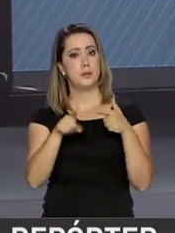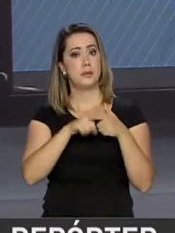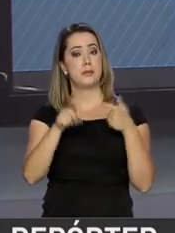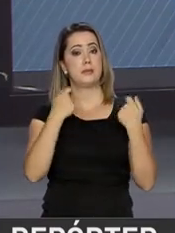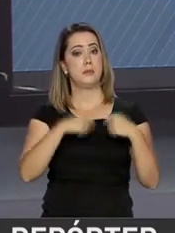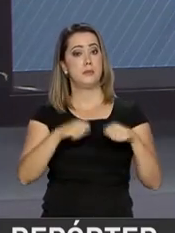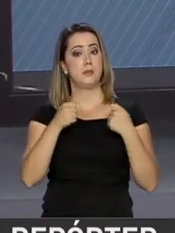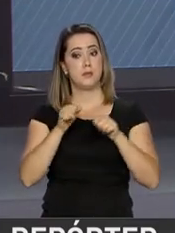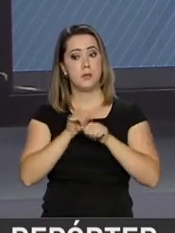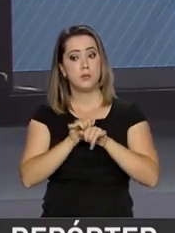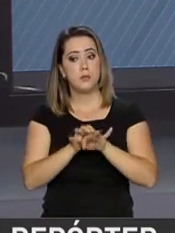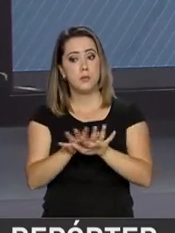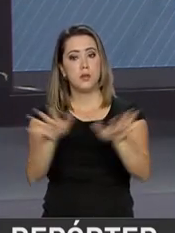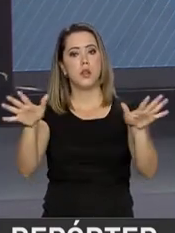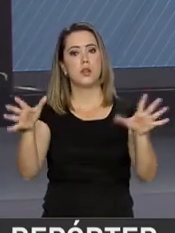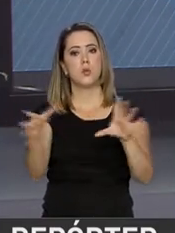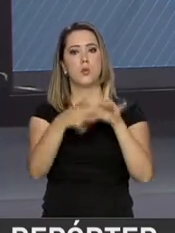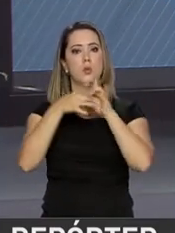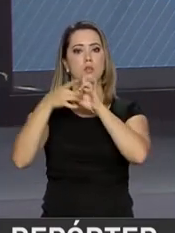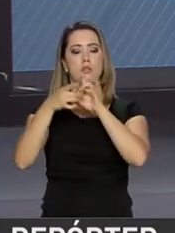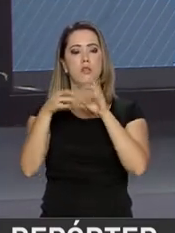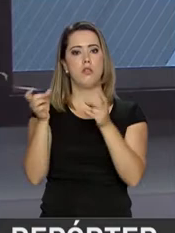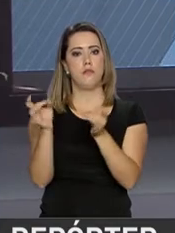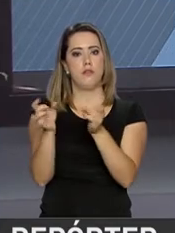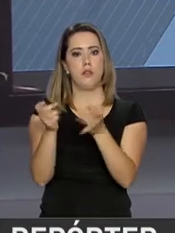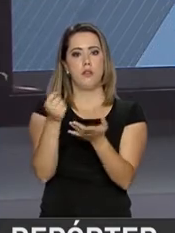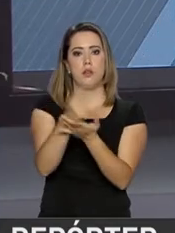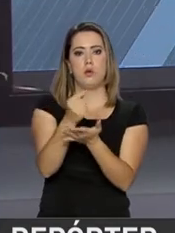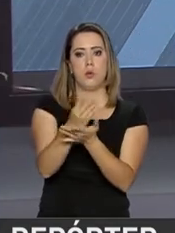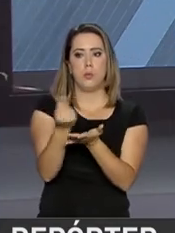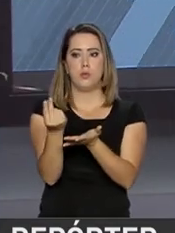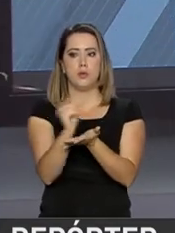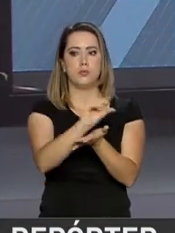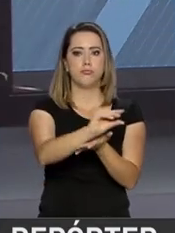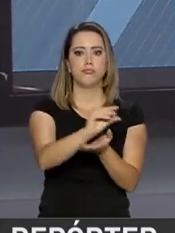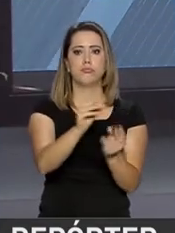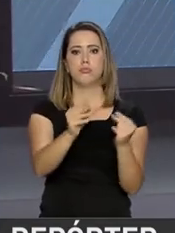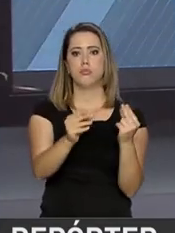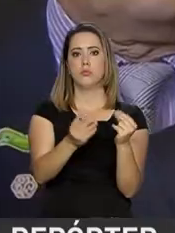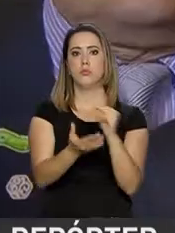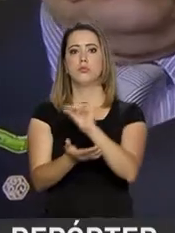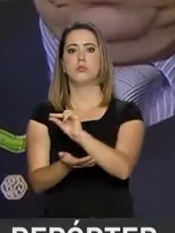precisas sobre expandir as relações comerciais e os investimentos